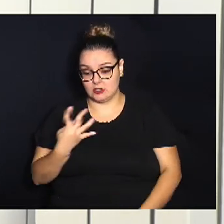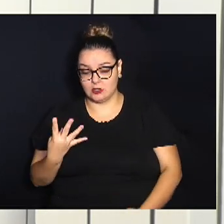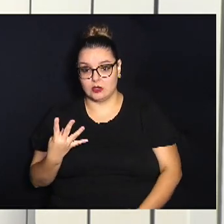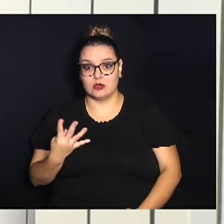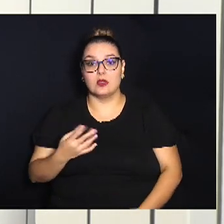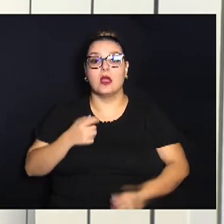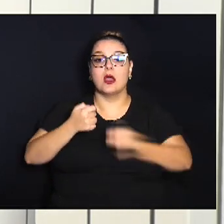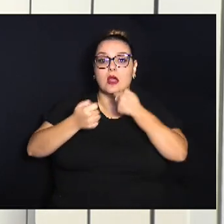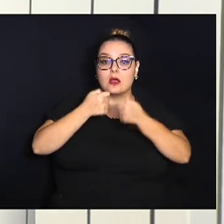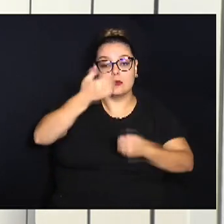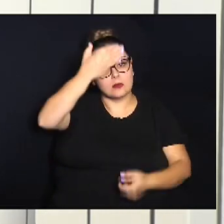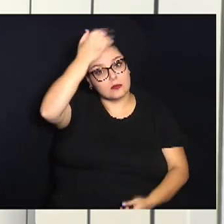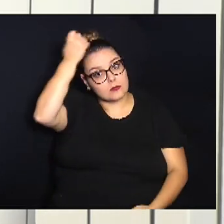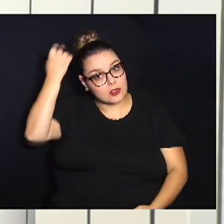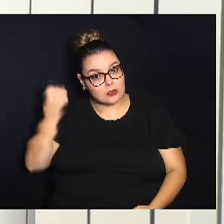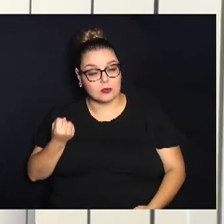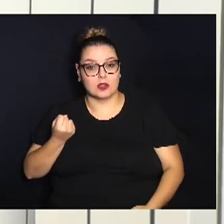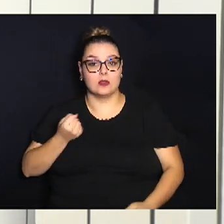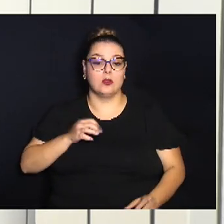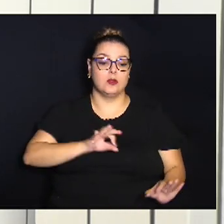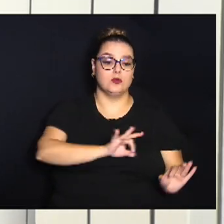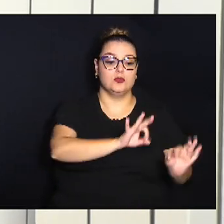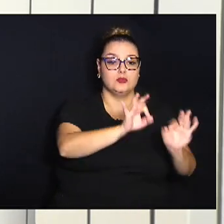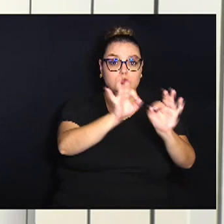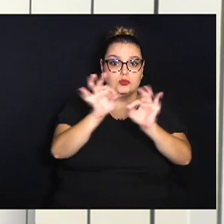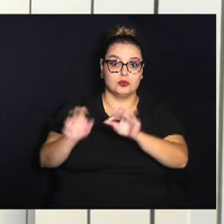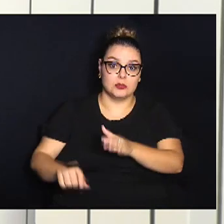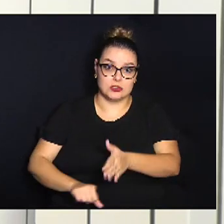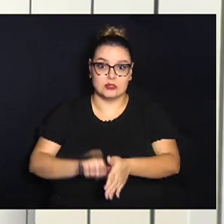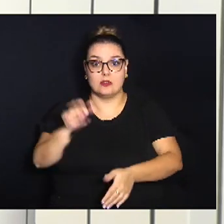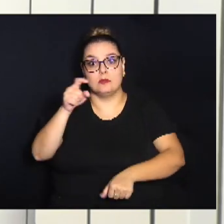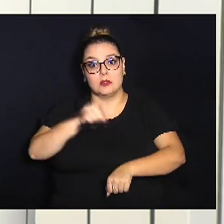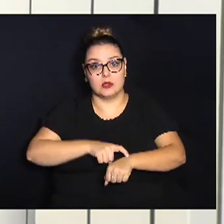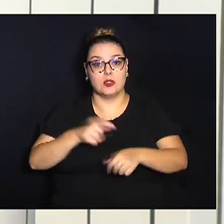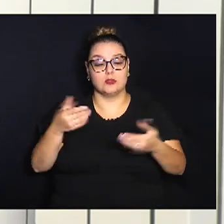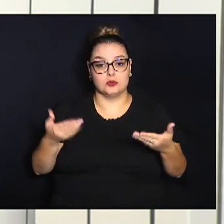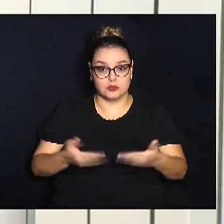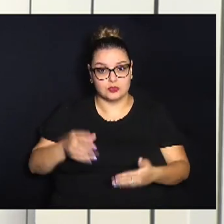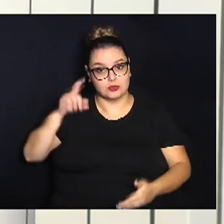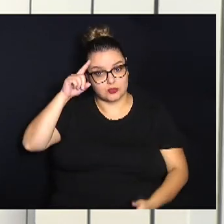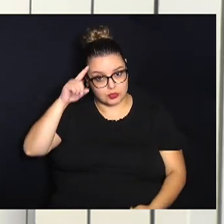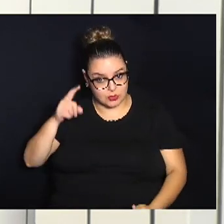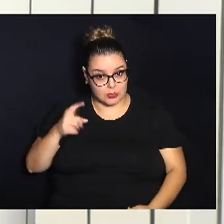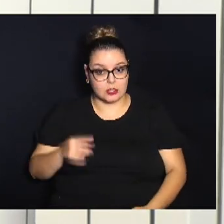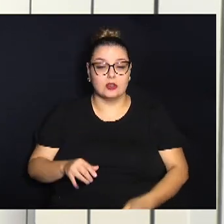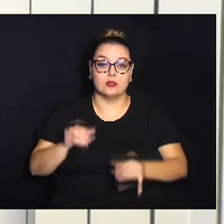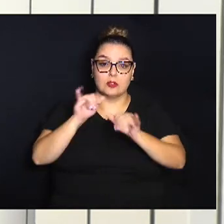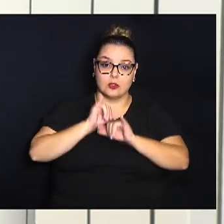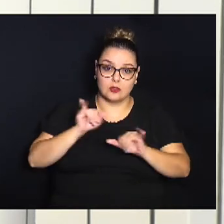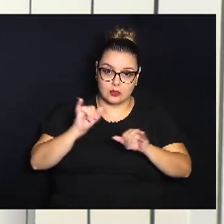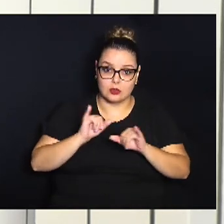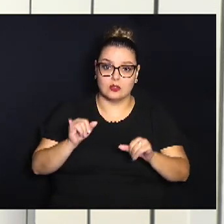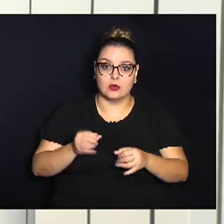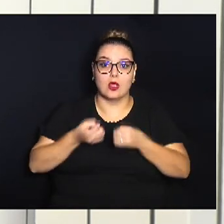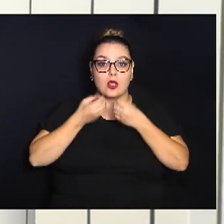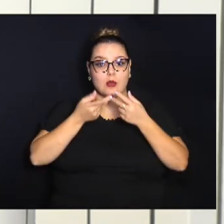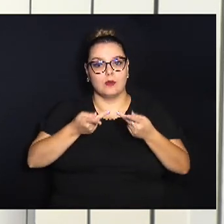de Oliveira acompanhou desde as primeiras horas deste dia e traz agora as informações.